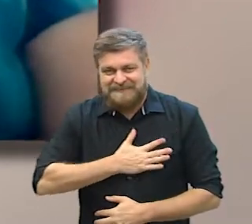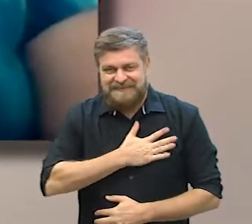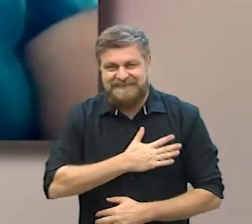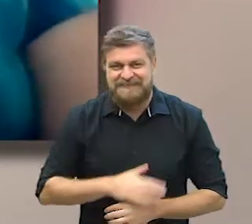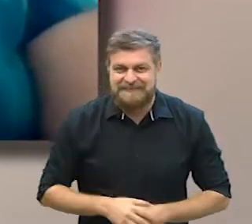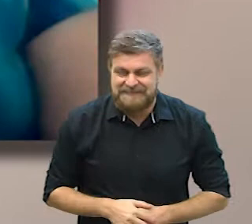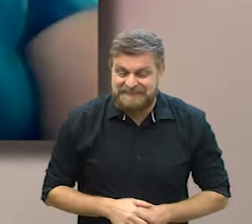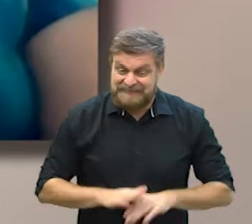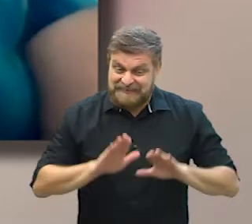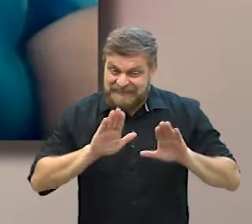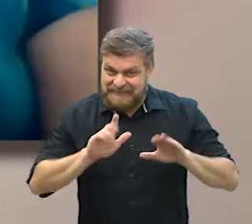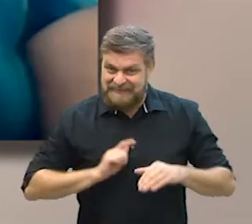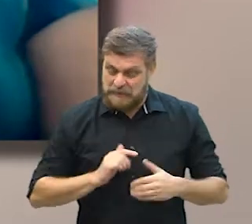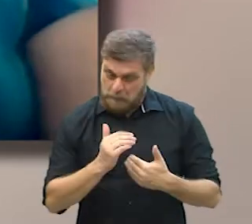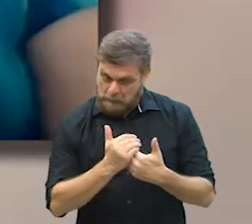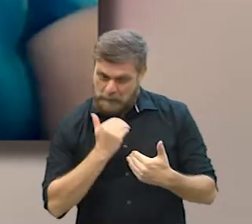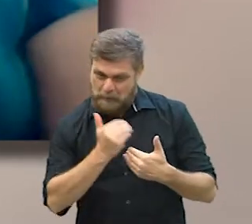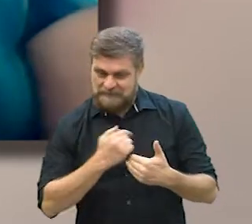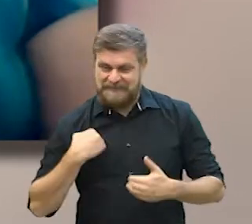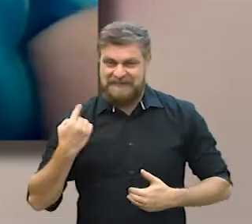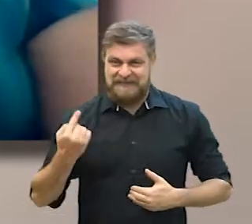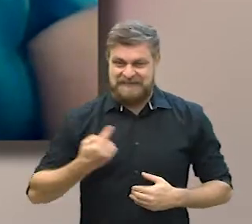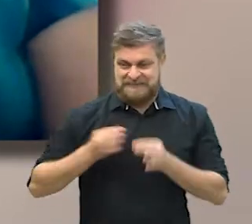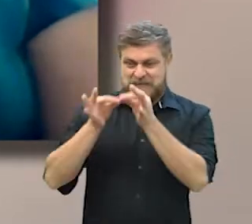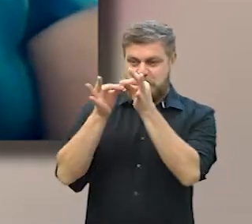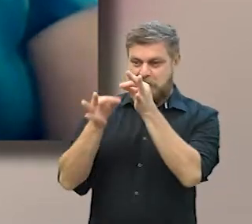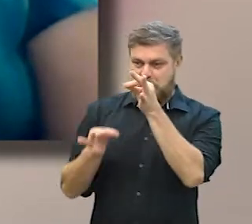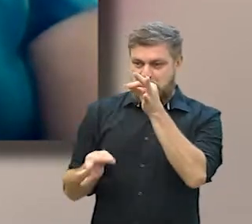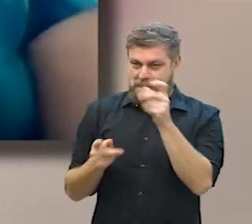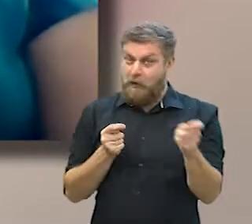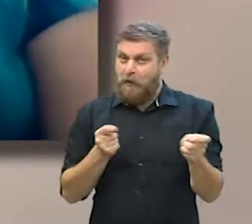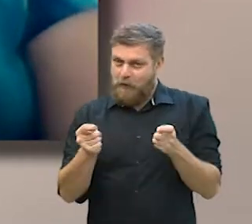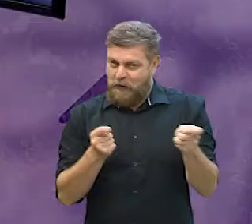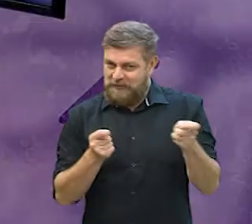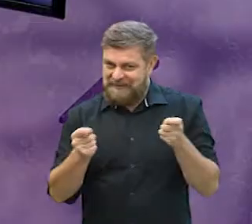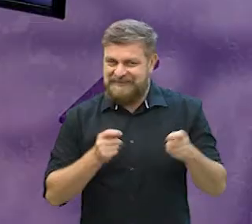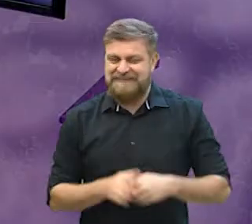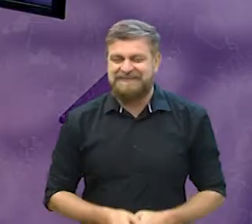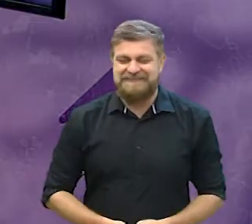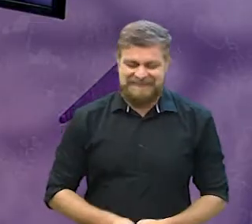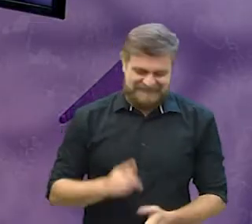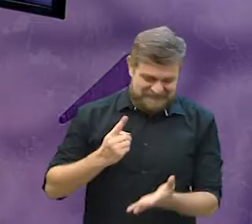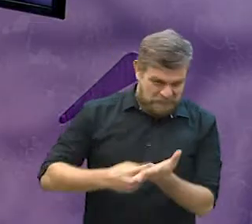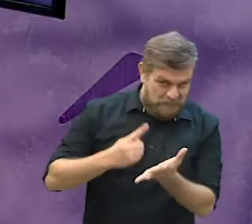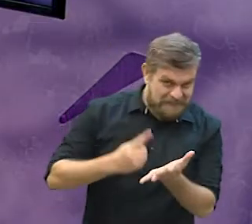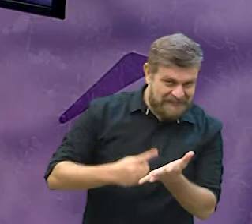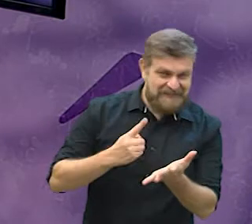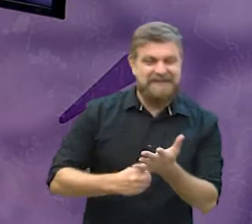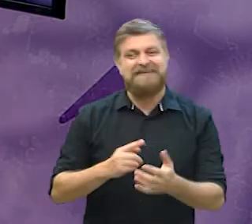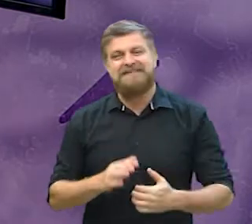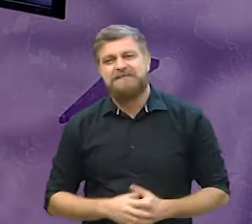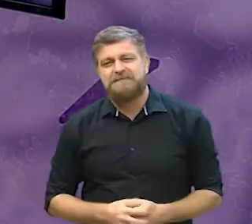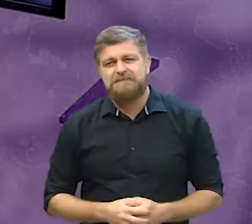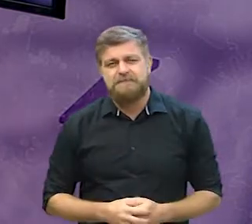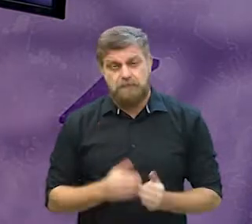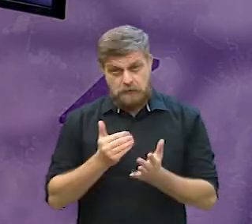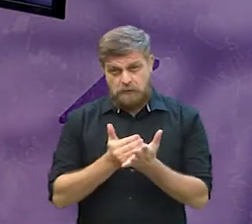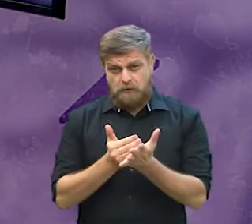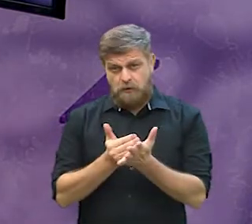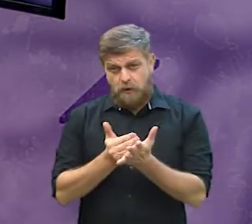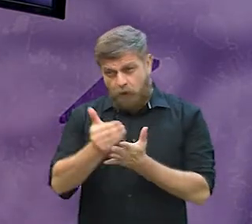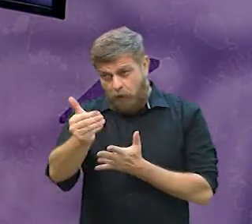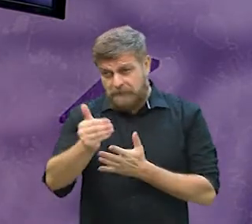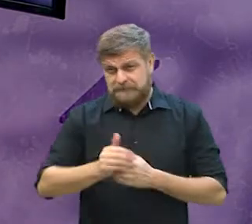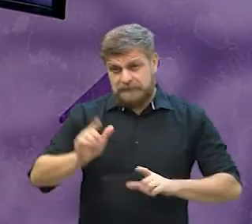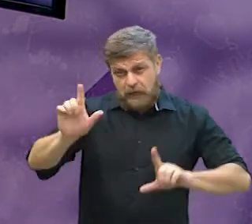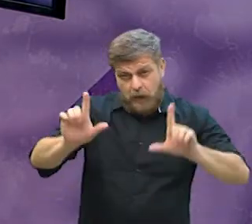falar. Inclusive, você tem que brecar um pouquinho a gente quando for preciso. Pode deixar. Mas olha, então, para começar